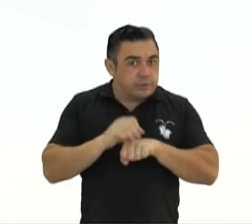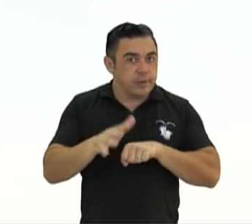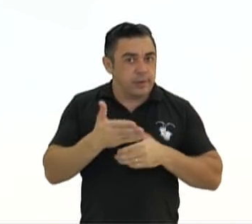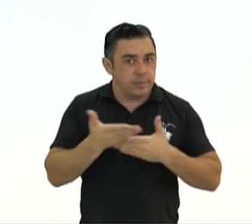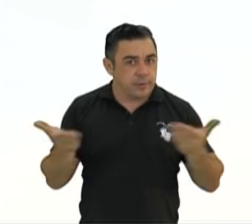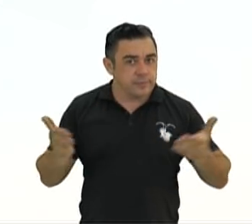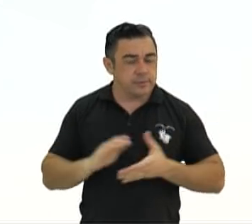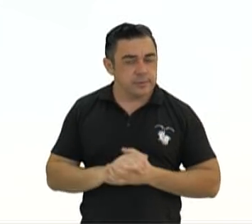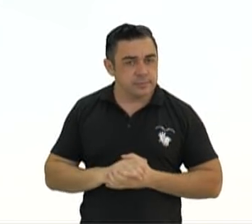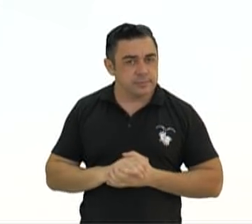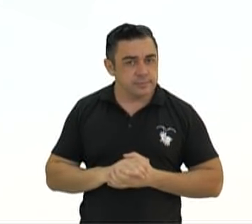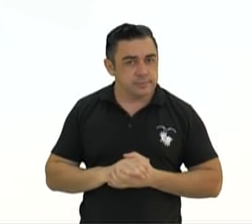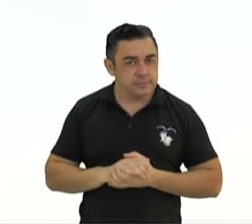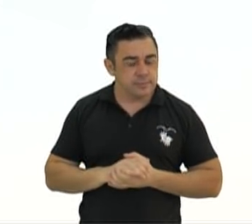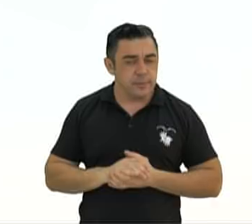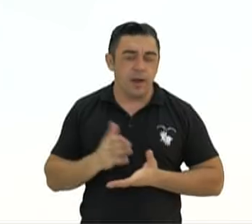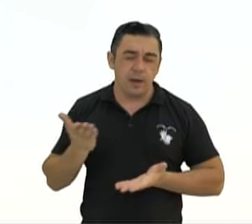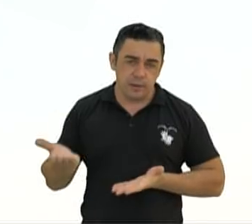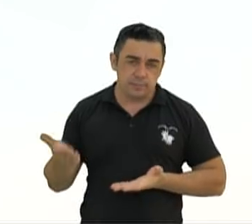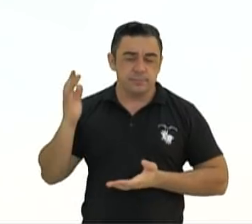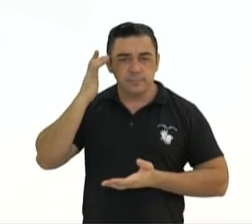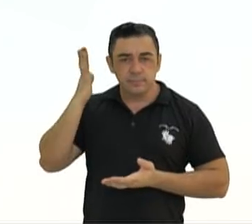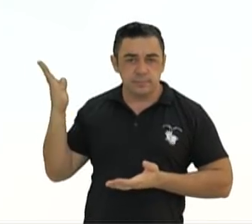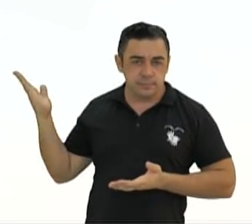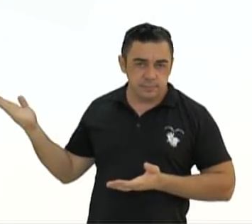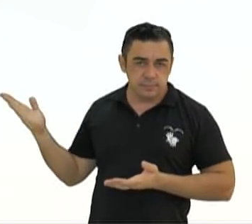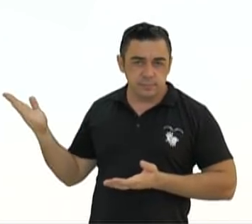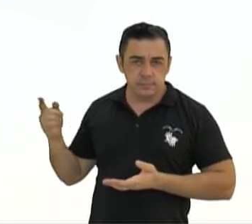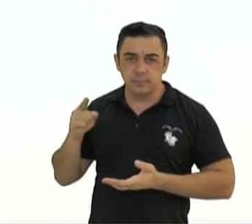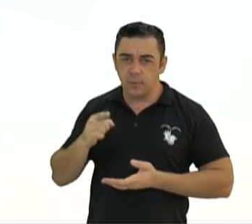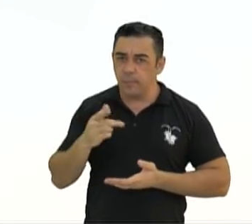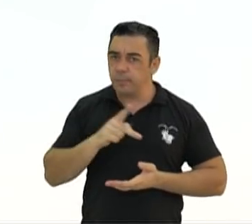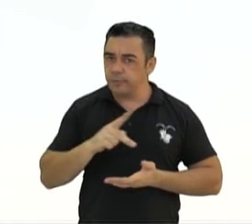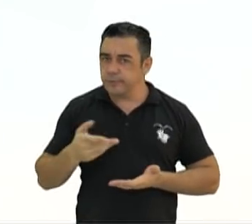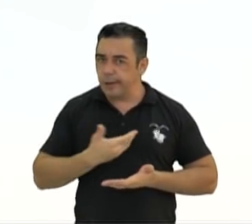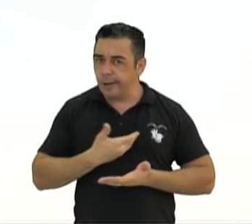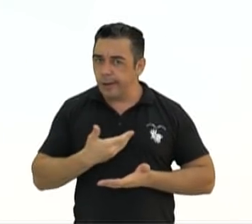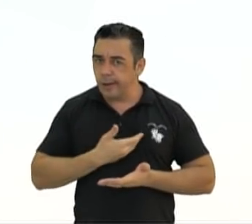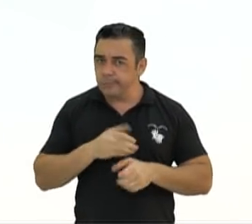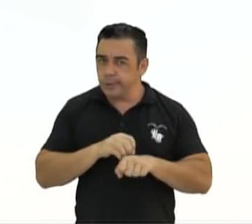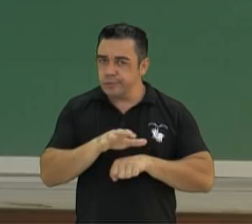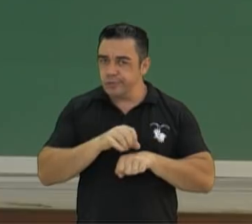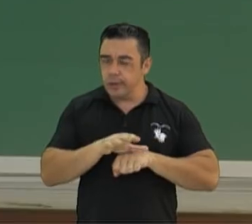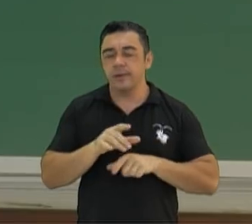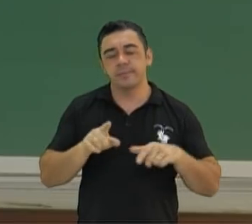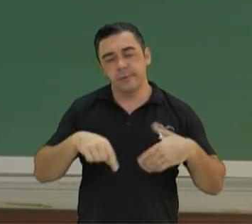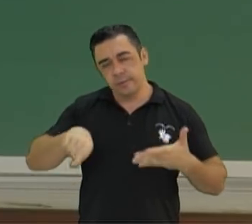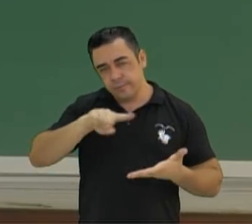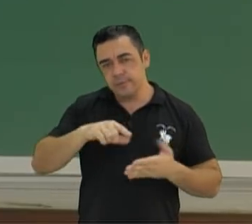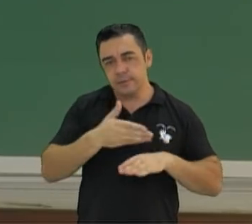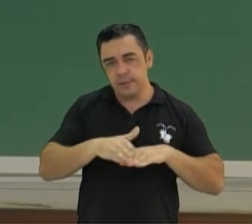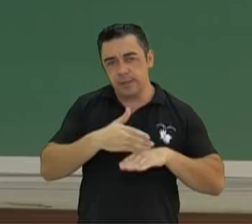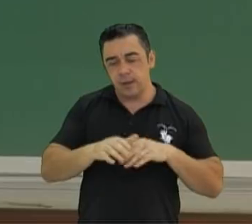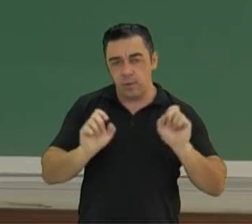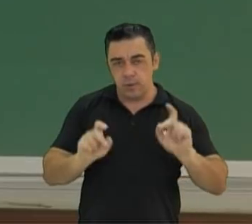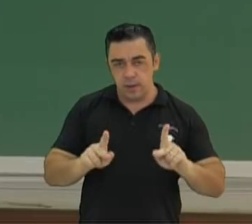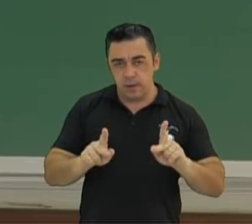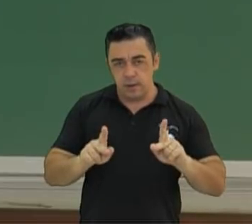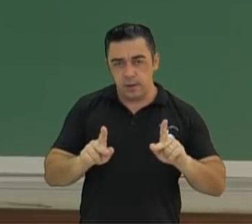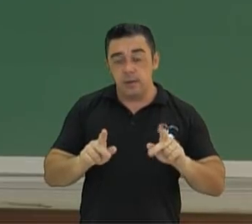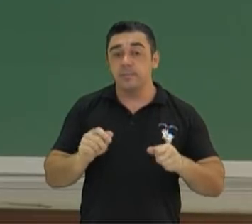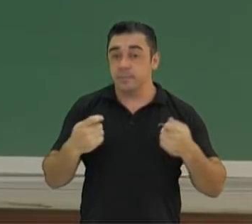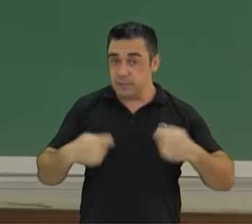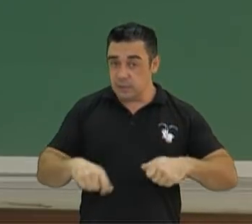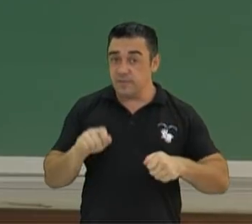dica! Prof, assim tá fácil, tá sendo muito amiga nossa, hein, prof? Mas é para vocês treinarem, tá bom? Tem